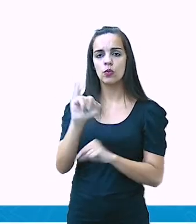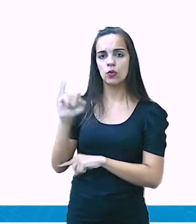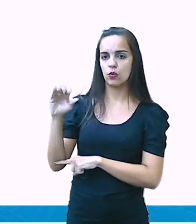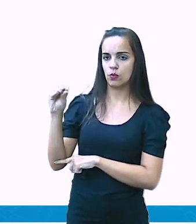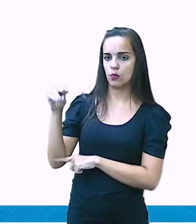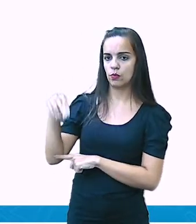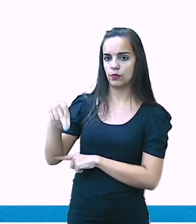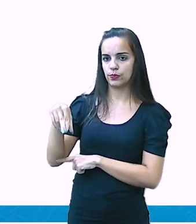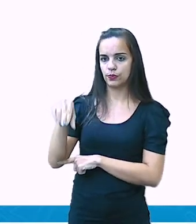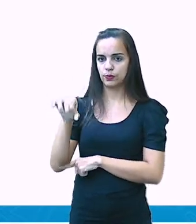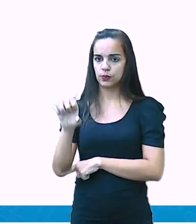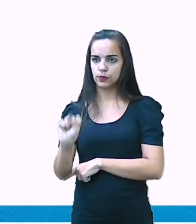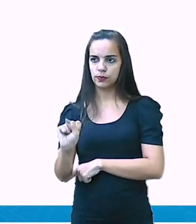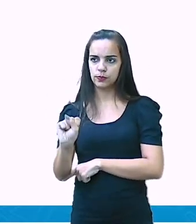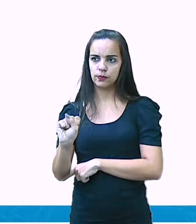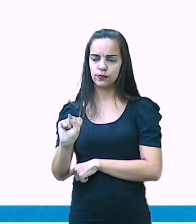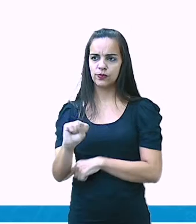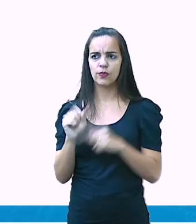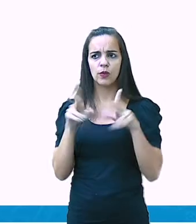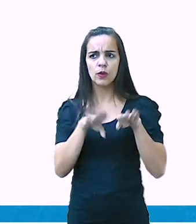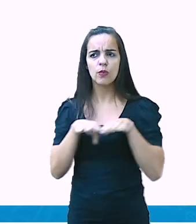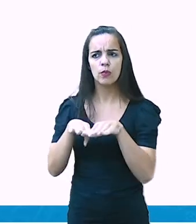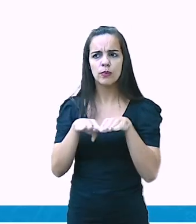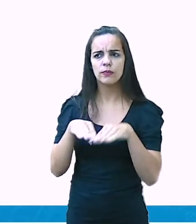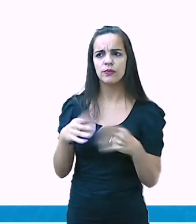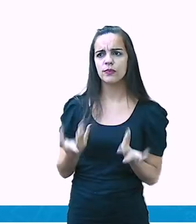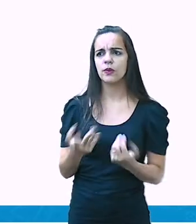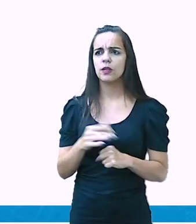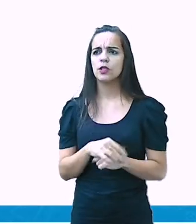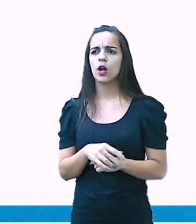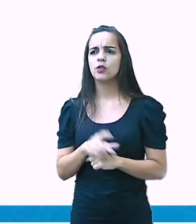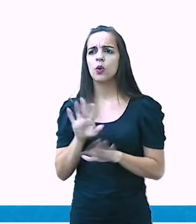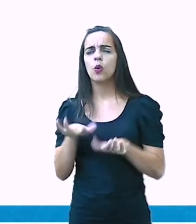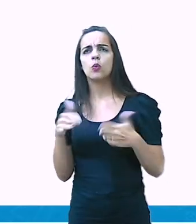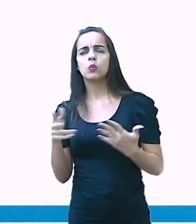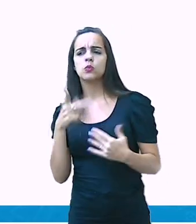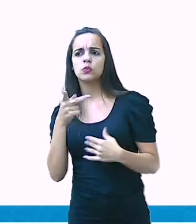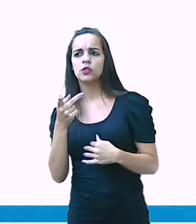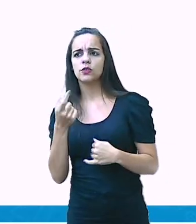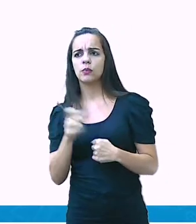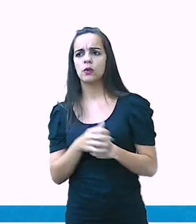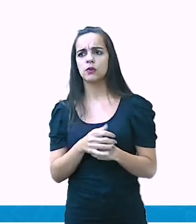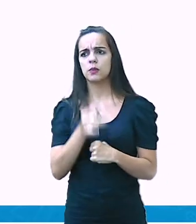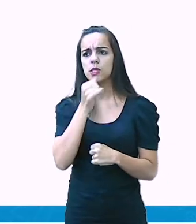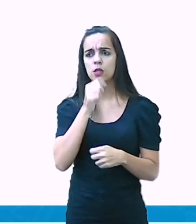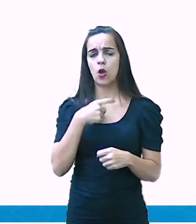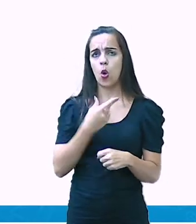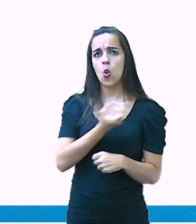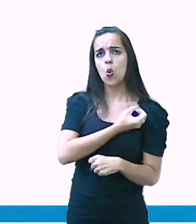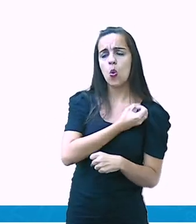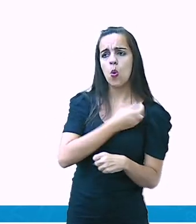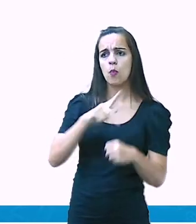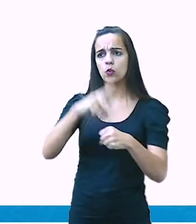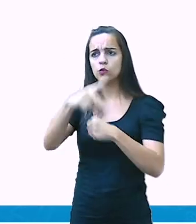íon. Ah, compreendi. Quando eu me refiro somente a átomo, o número de prótons